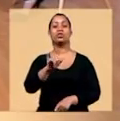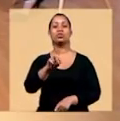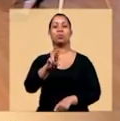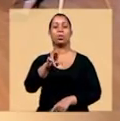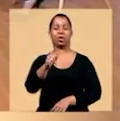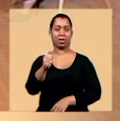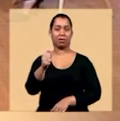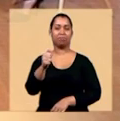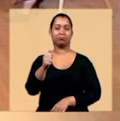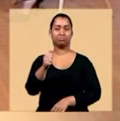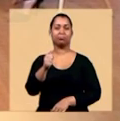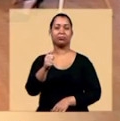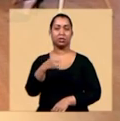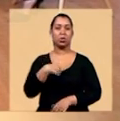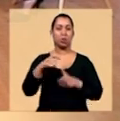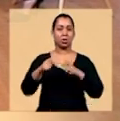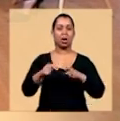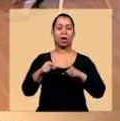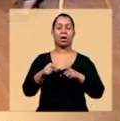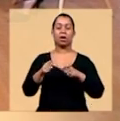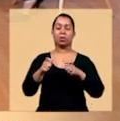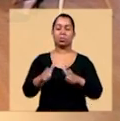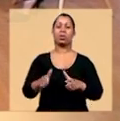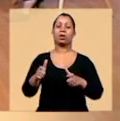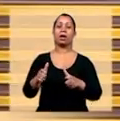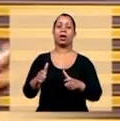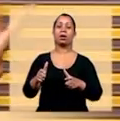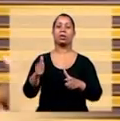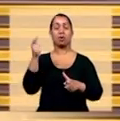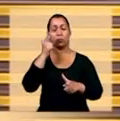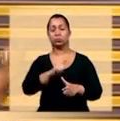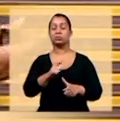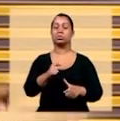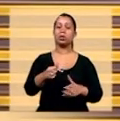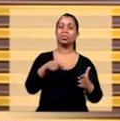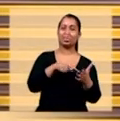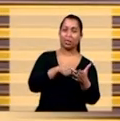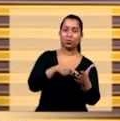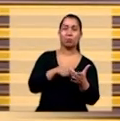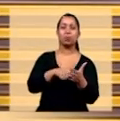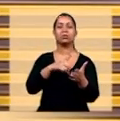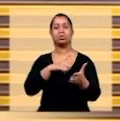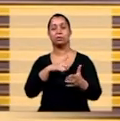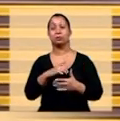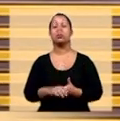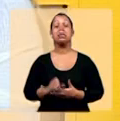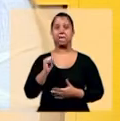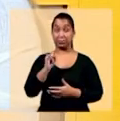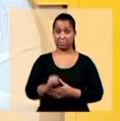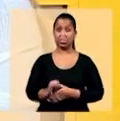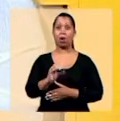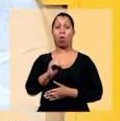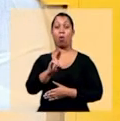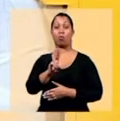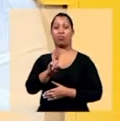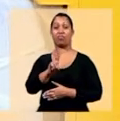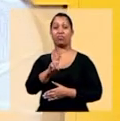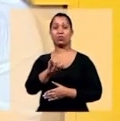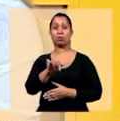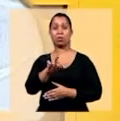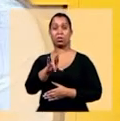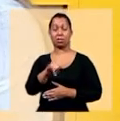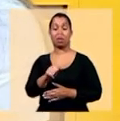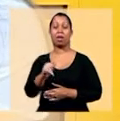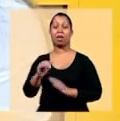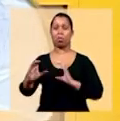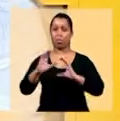vem ganhando mais espaço nas empresas e por lá chegam denúncias? Sim, a ouvidoria ela é um